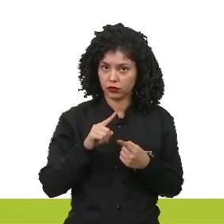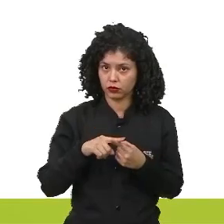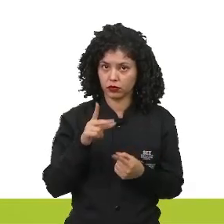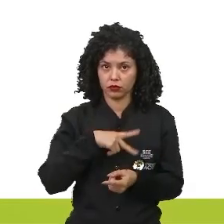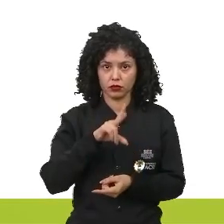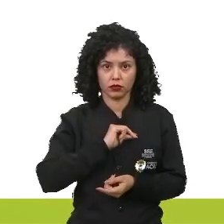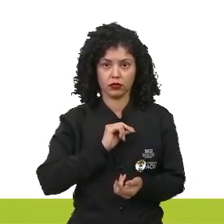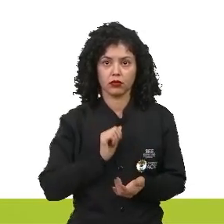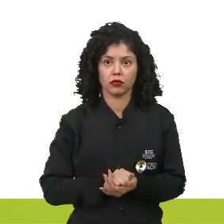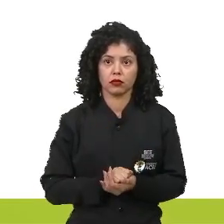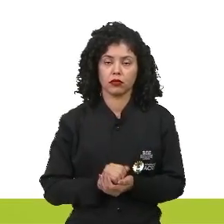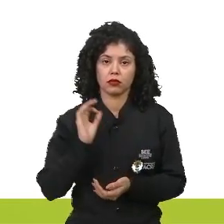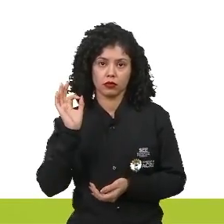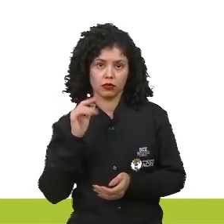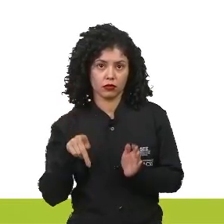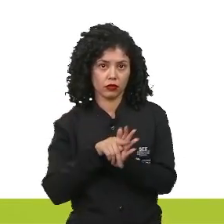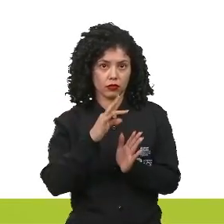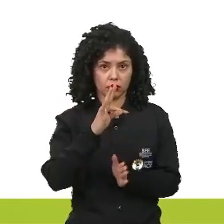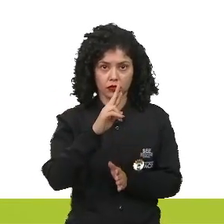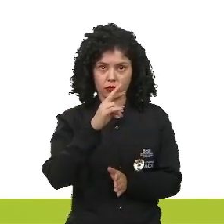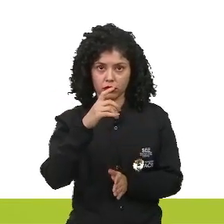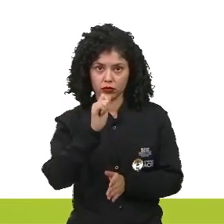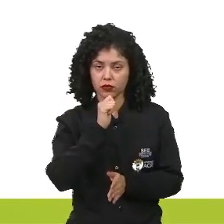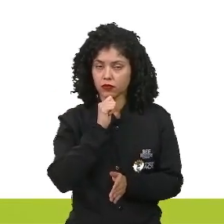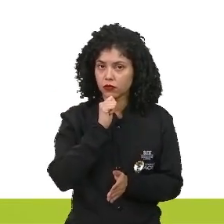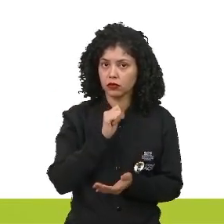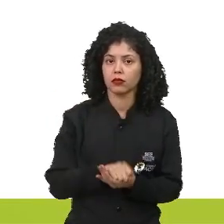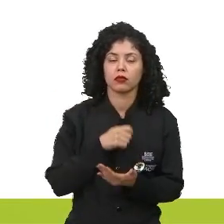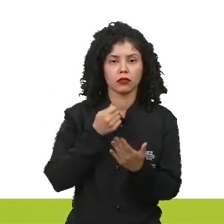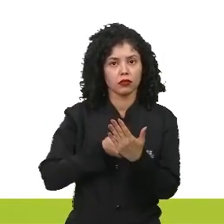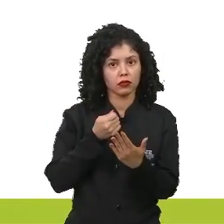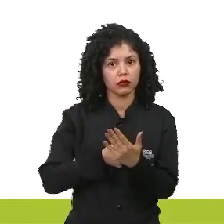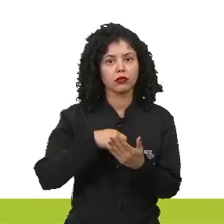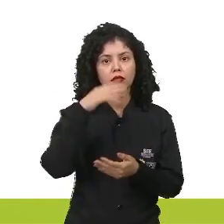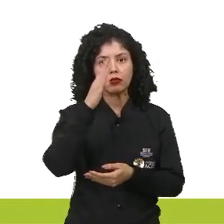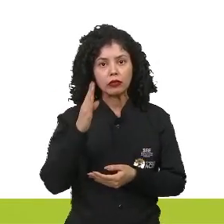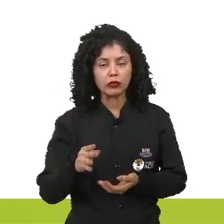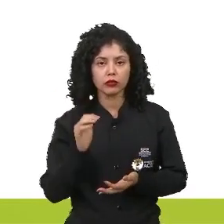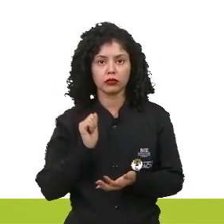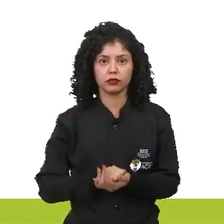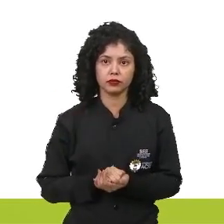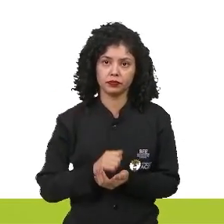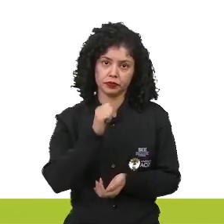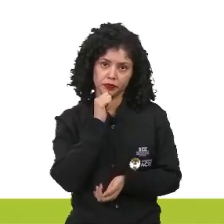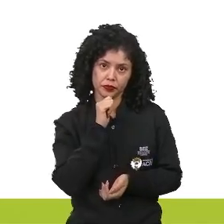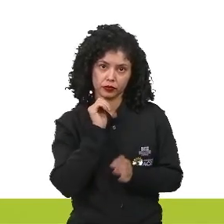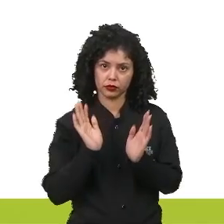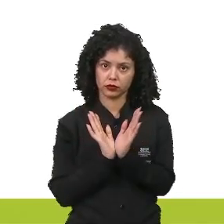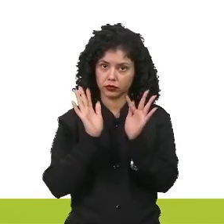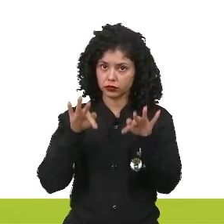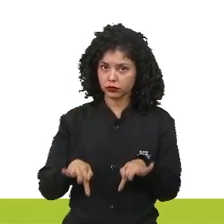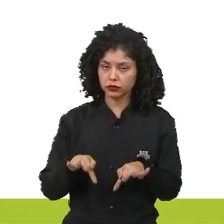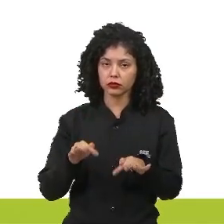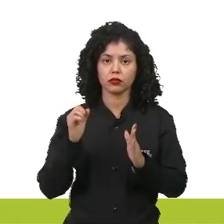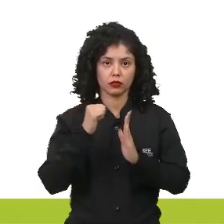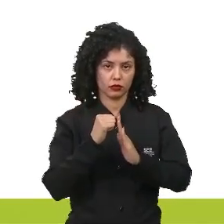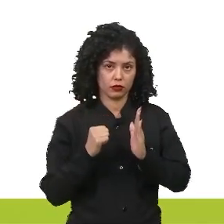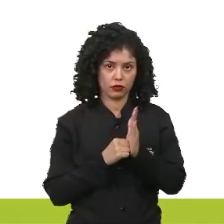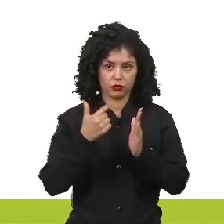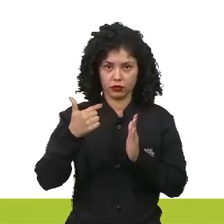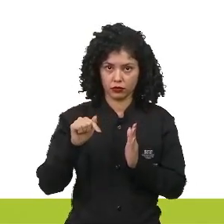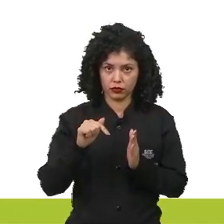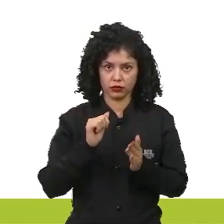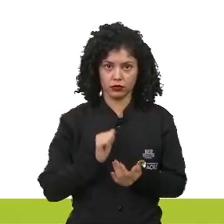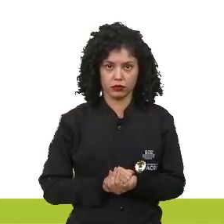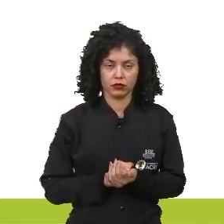lucravam muito com taxas e impostos cobrados no Brasil. Nesse contexto, os bandeirantes, no final do século XVII,